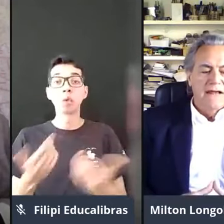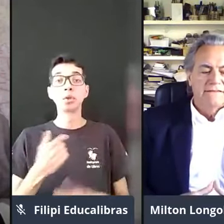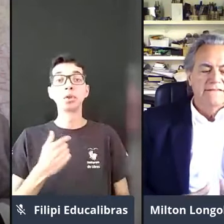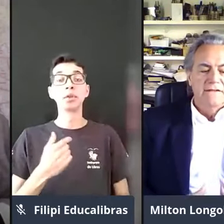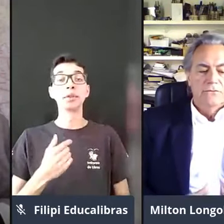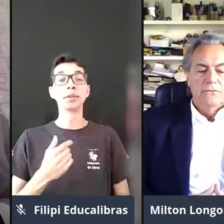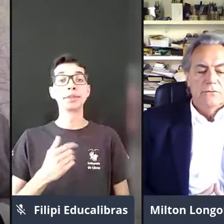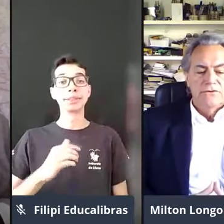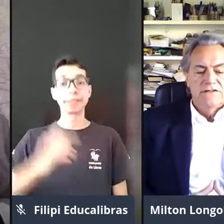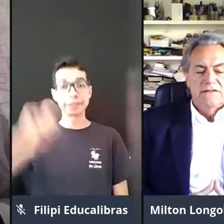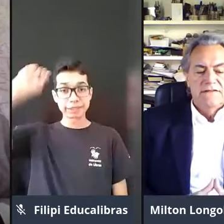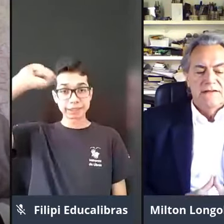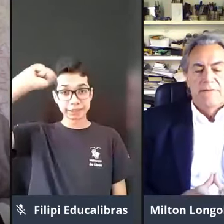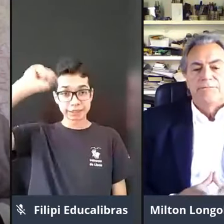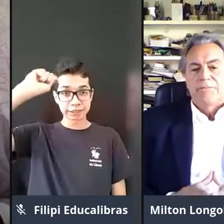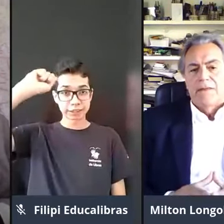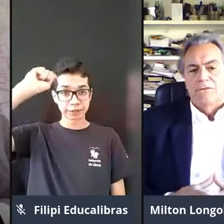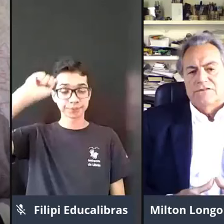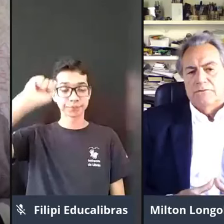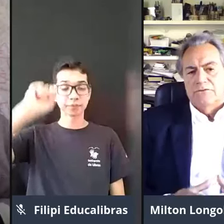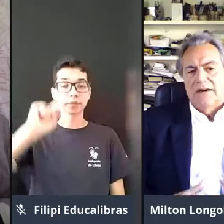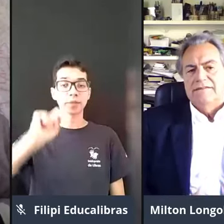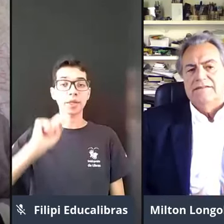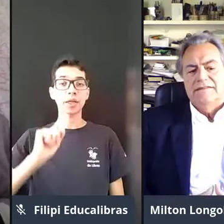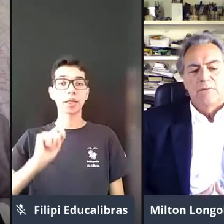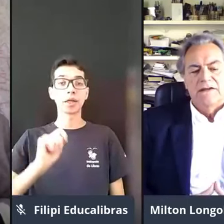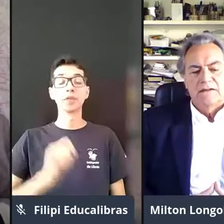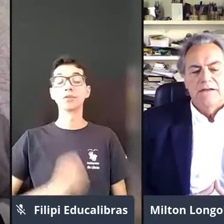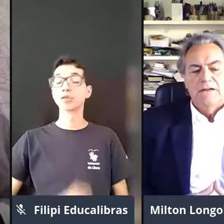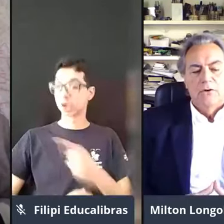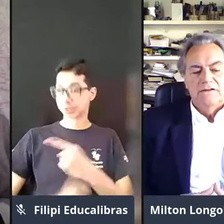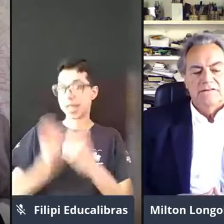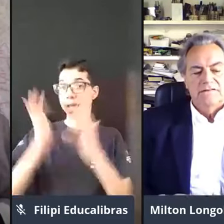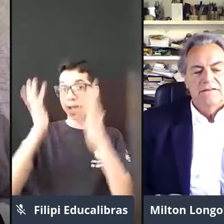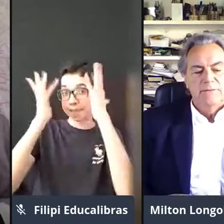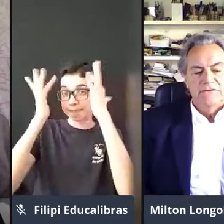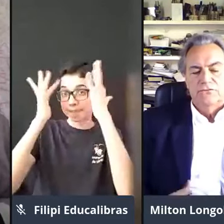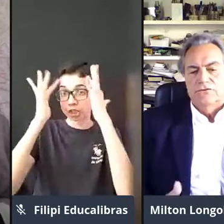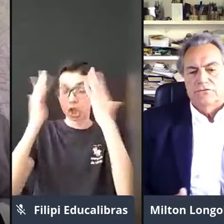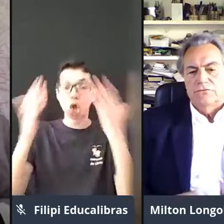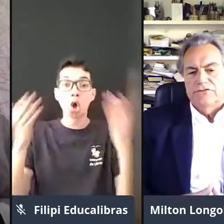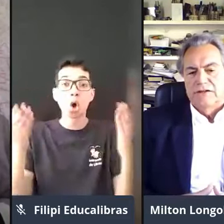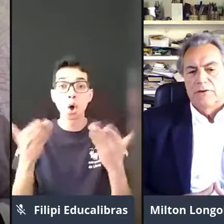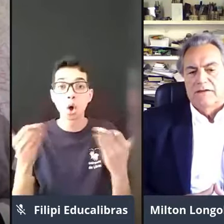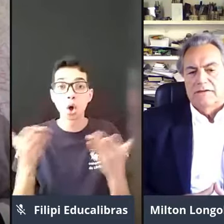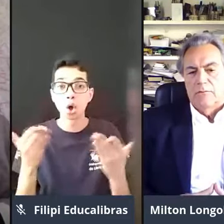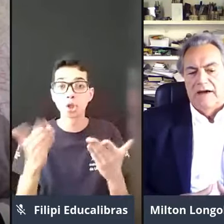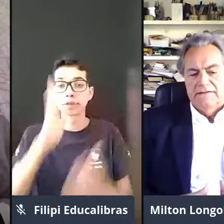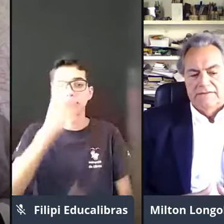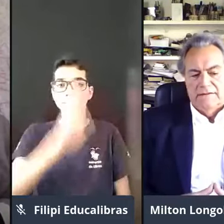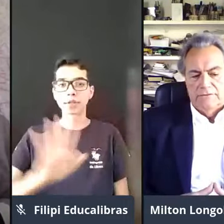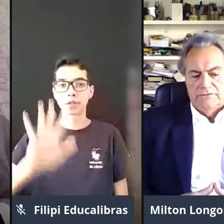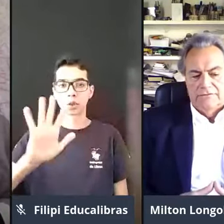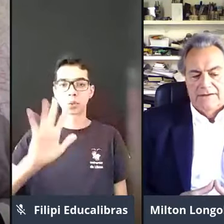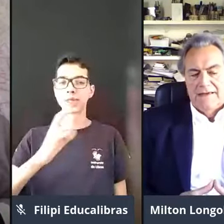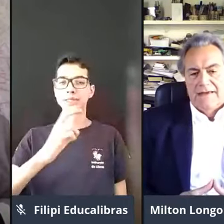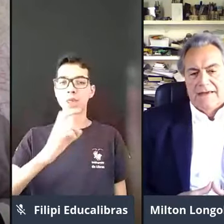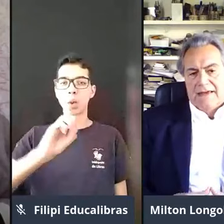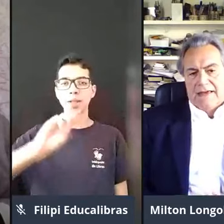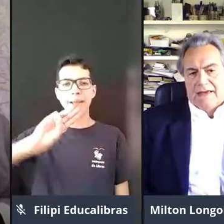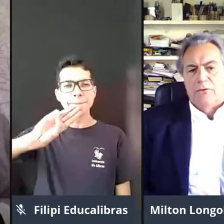no Brasil, hoje em dia, nós temos mais de 50 milhões de pessoas com 50 ou mais